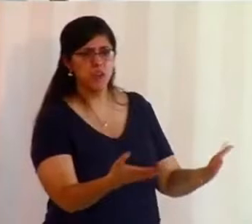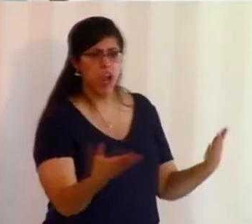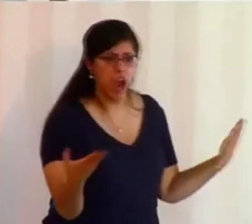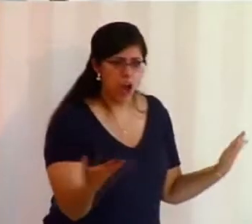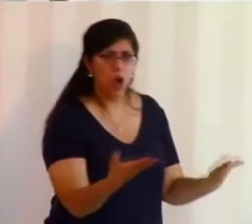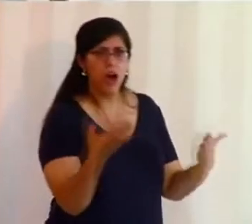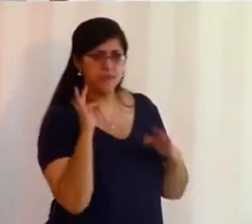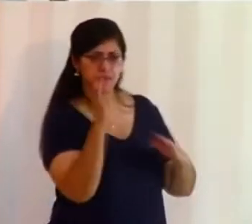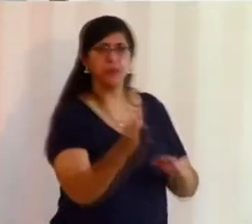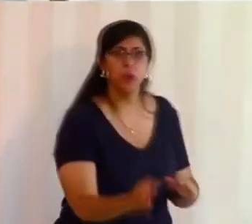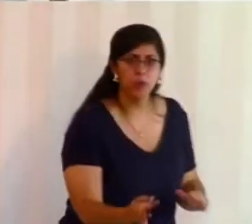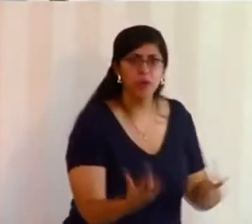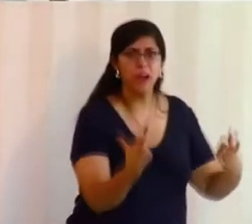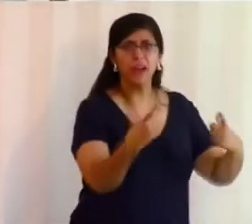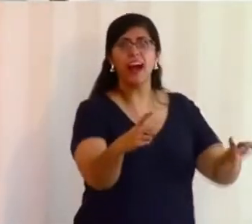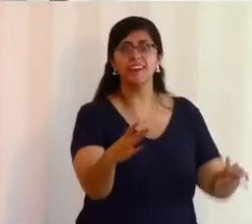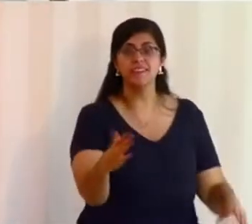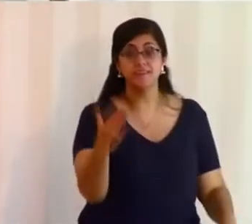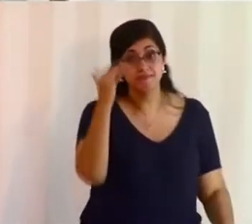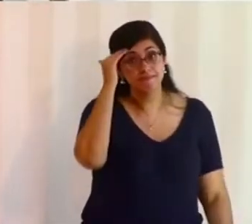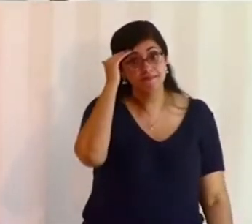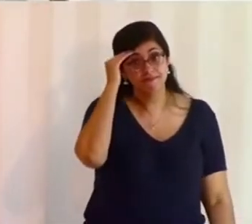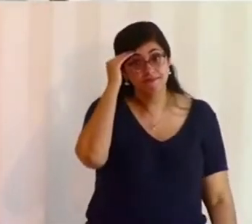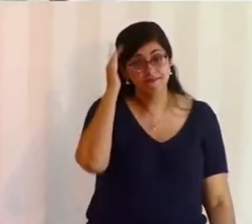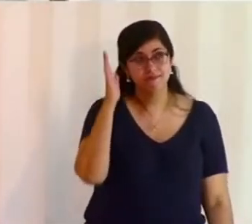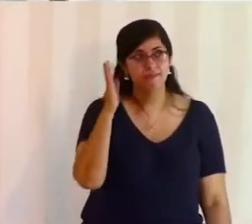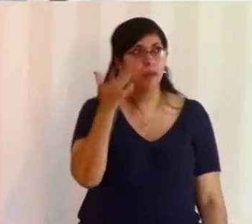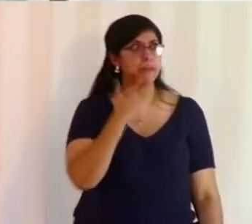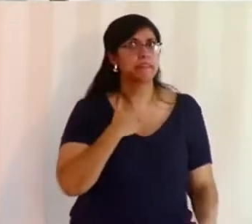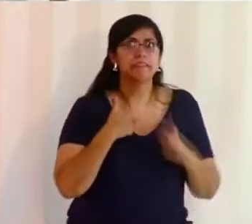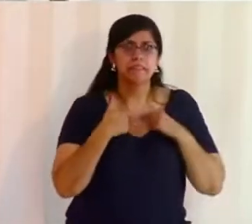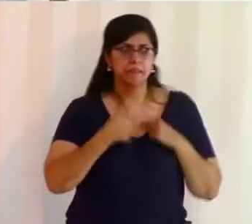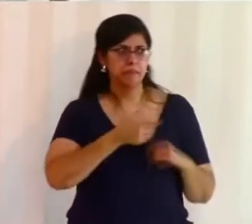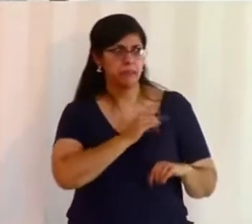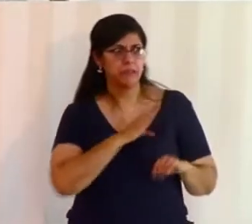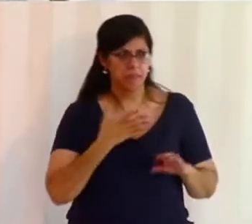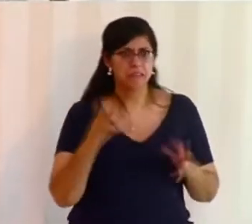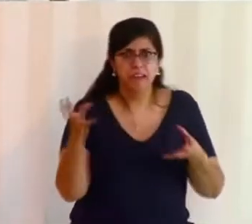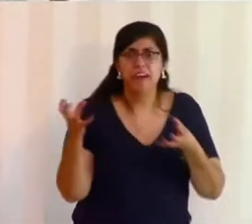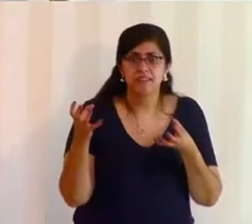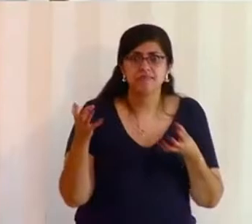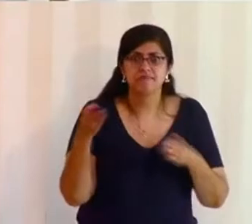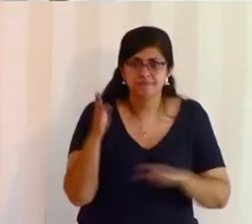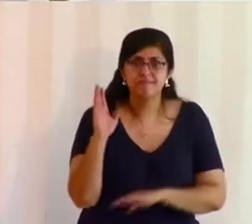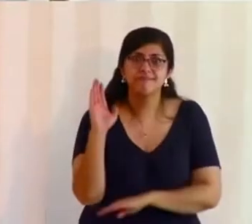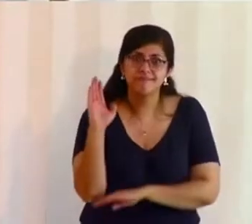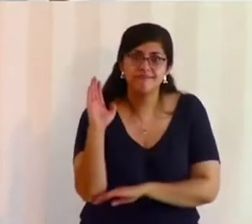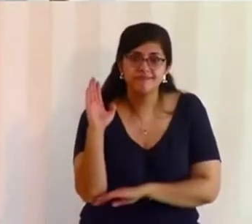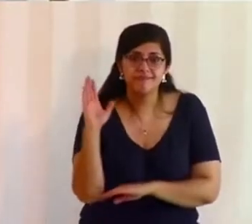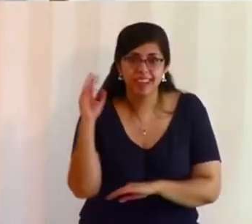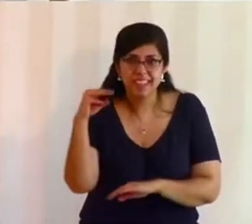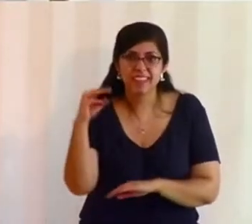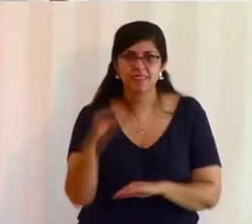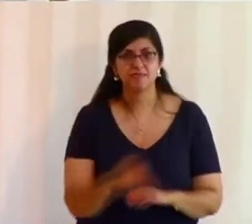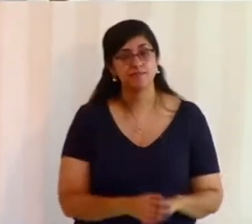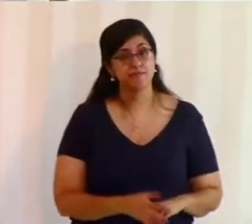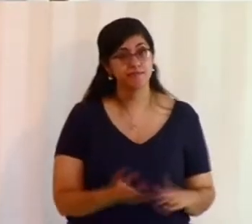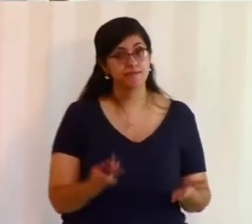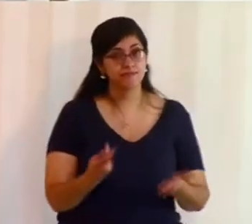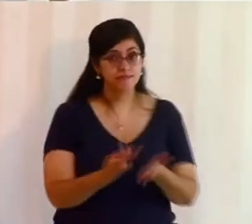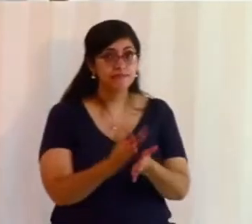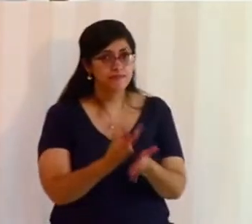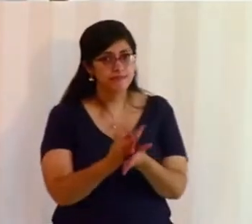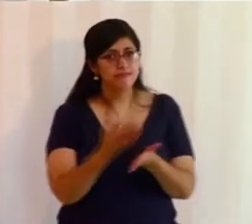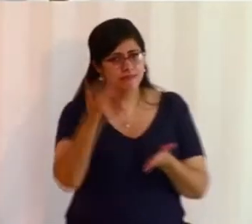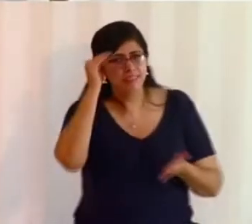a mão na hora, falava, eu quero. Meu querido irmão, se o Espírito Santo não tocar no coração de um homem e de uma mulher, não é pelas